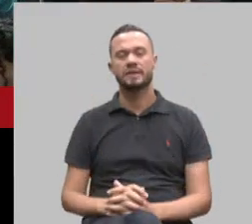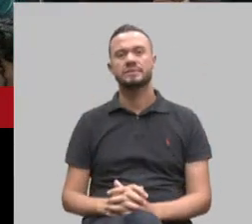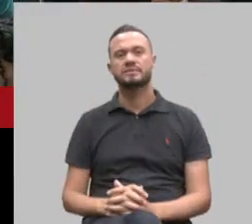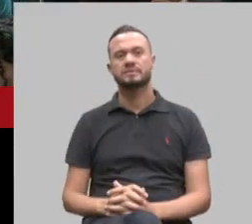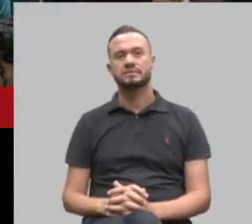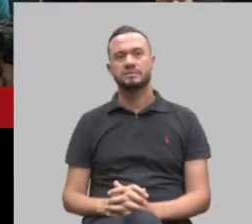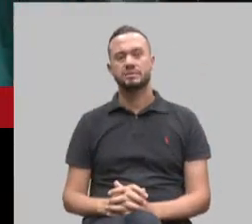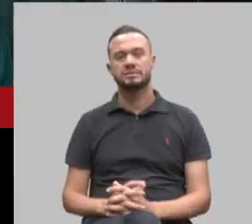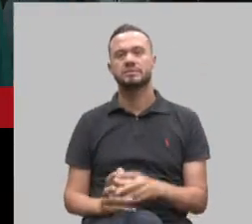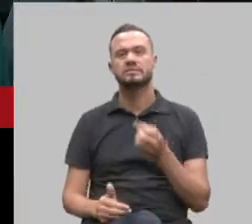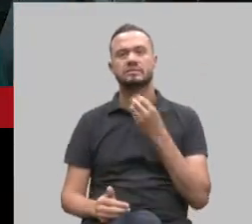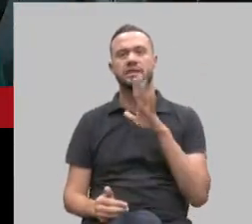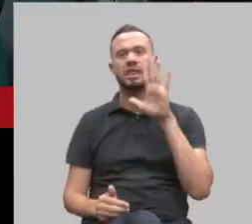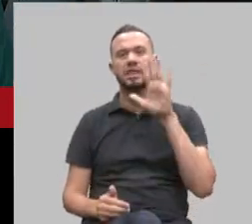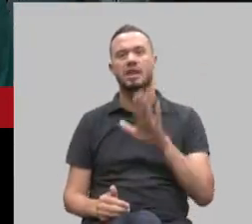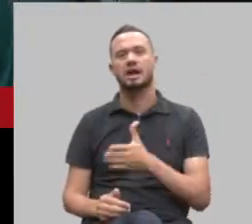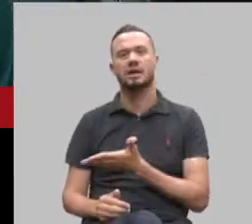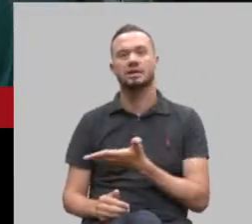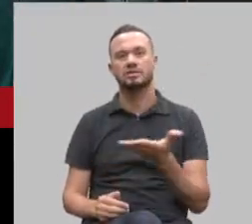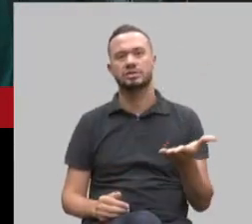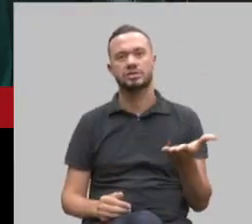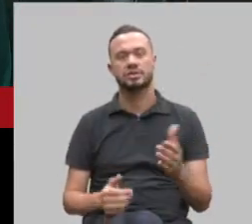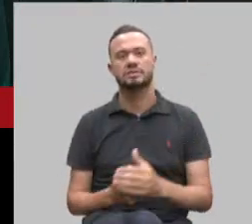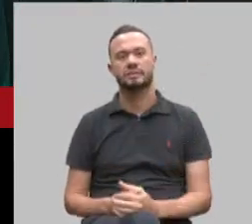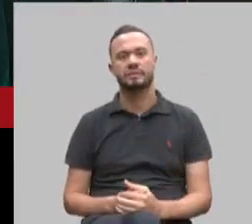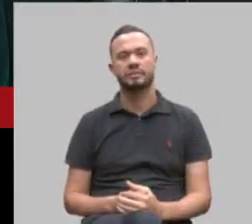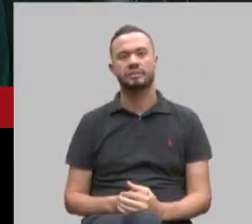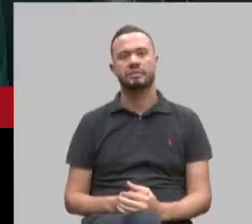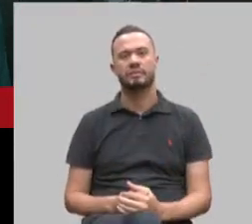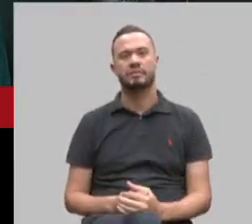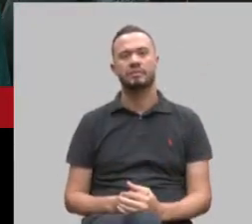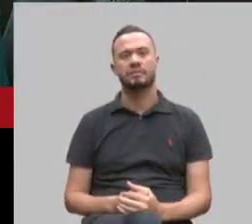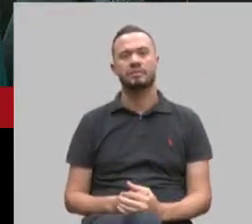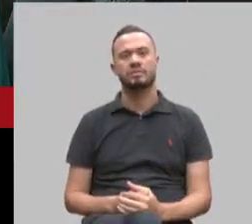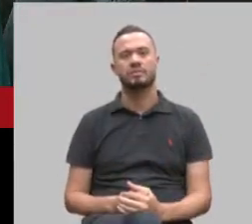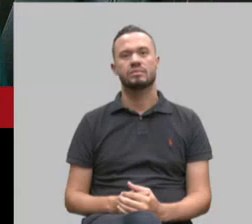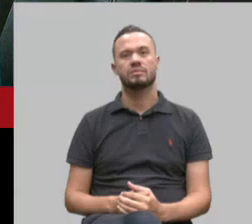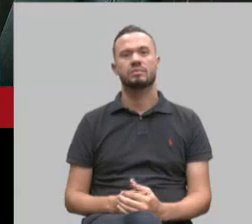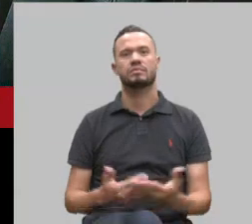Boa tarde a todos eu estarei conduzindo o restante dos